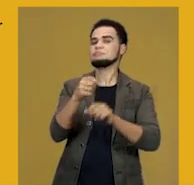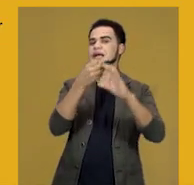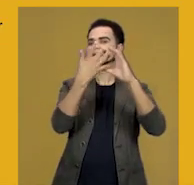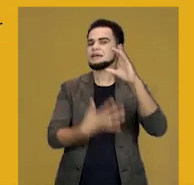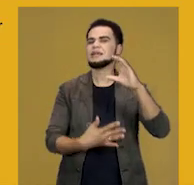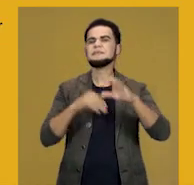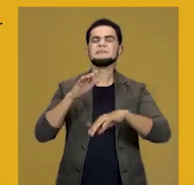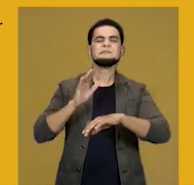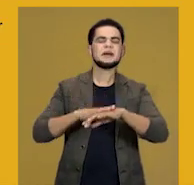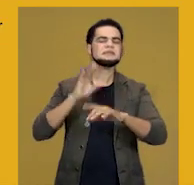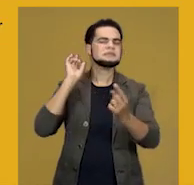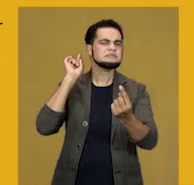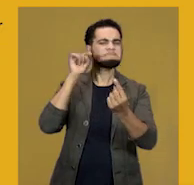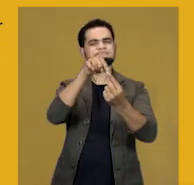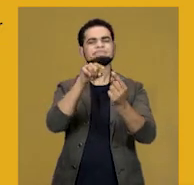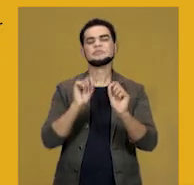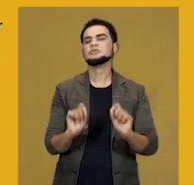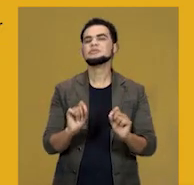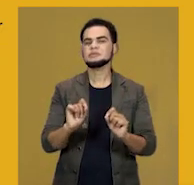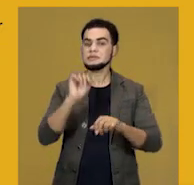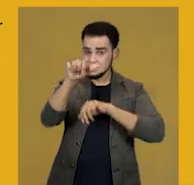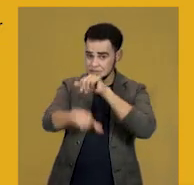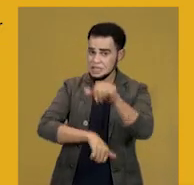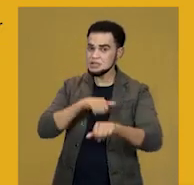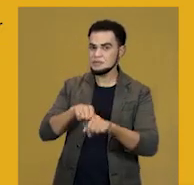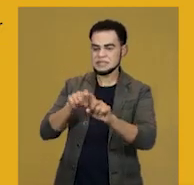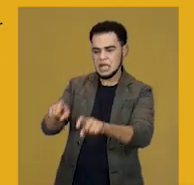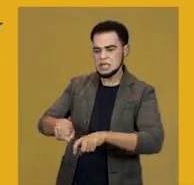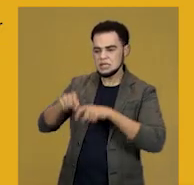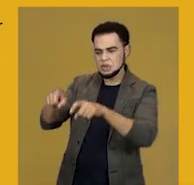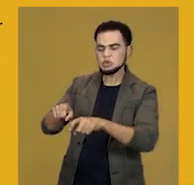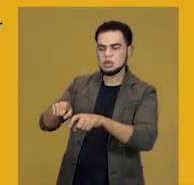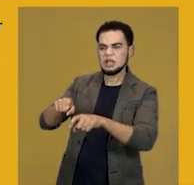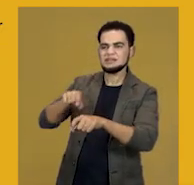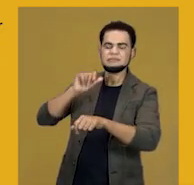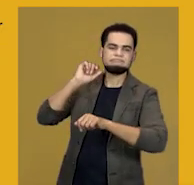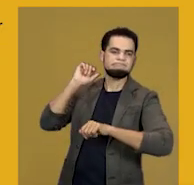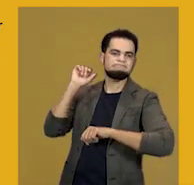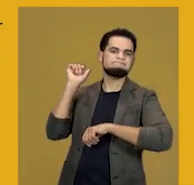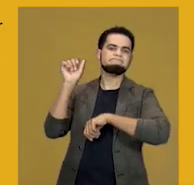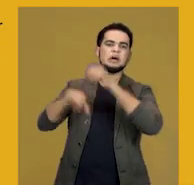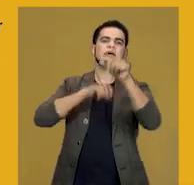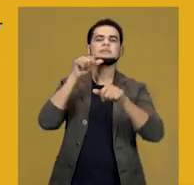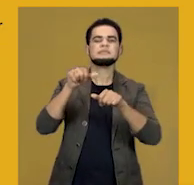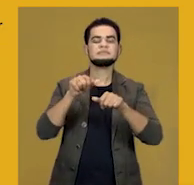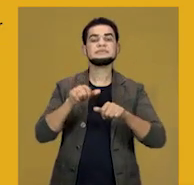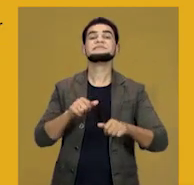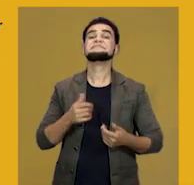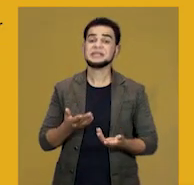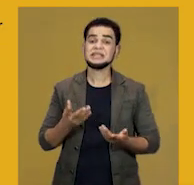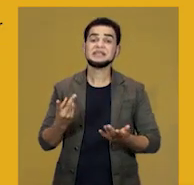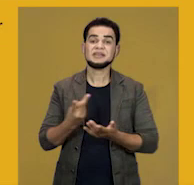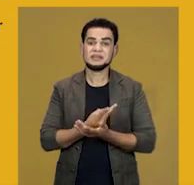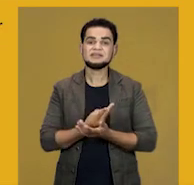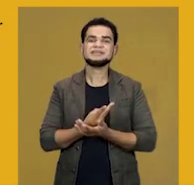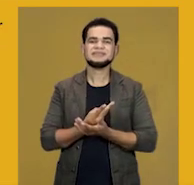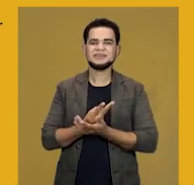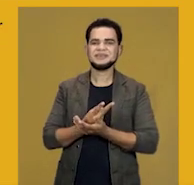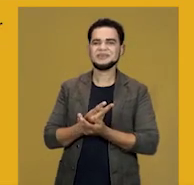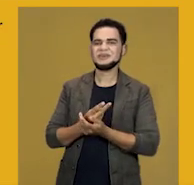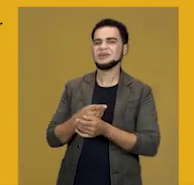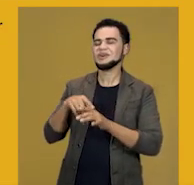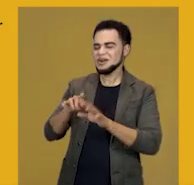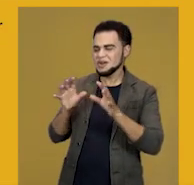tornaram mais marcantes foi a transformação da agricultura e a sua consequente subordinação aos interesses da